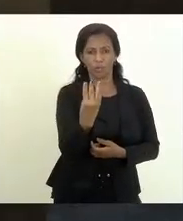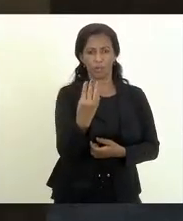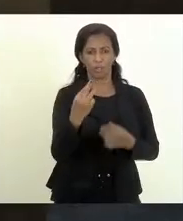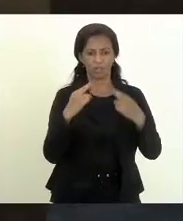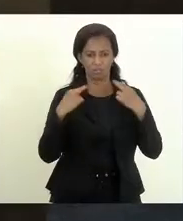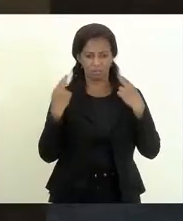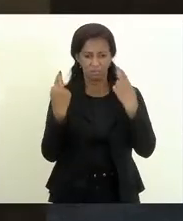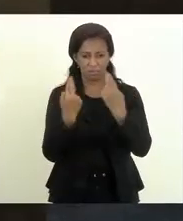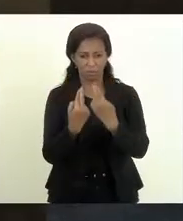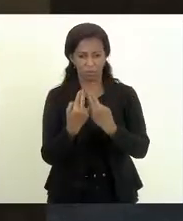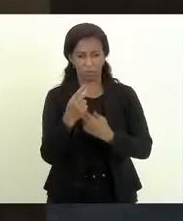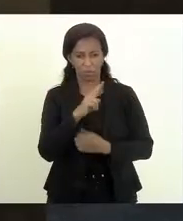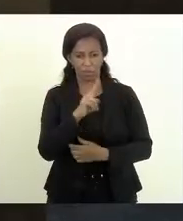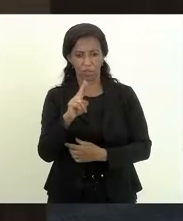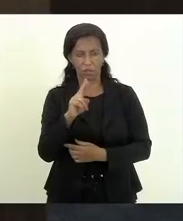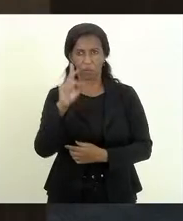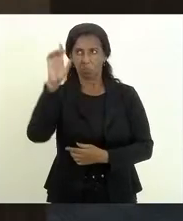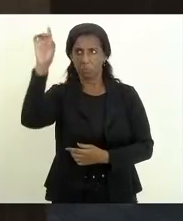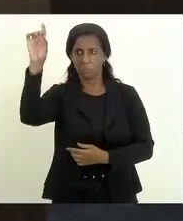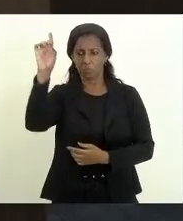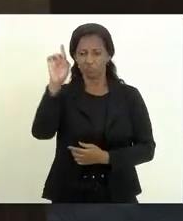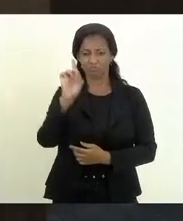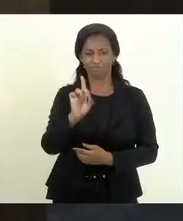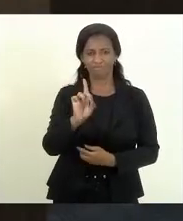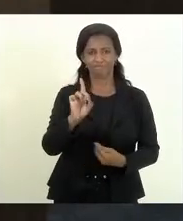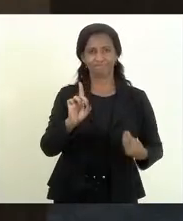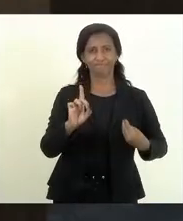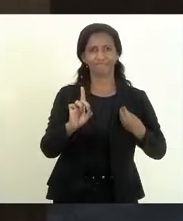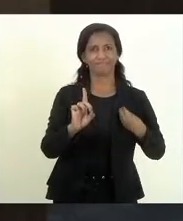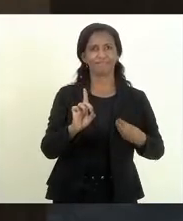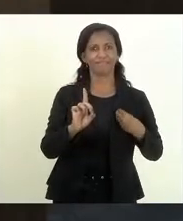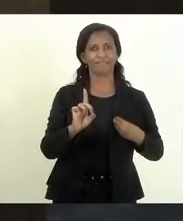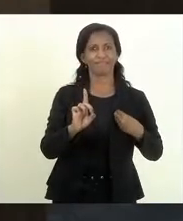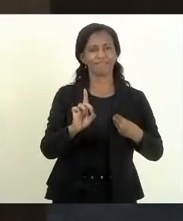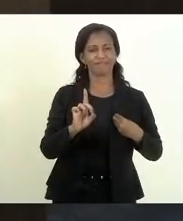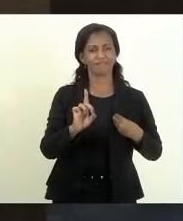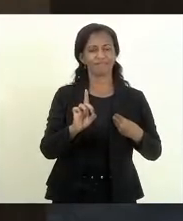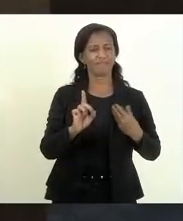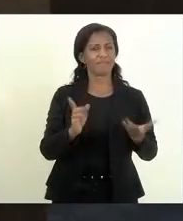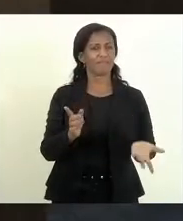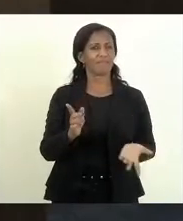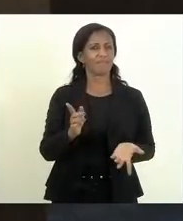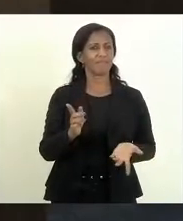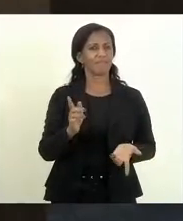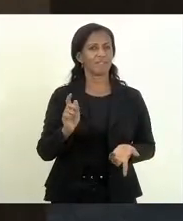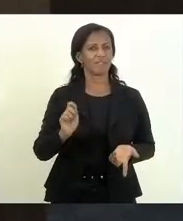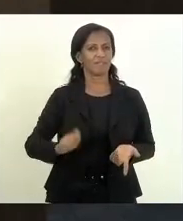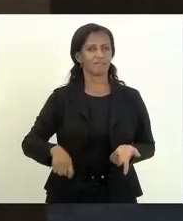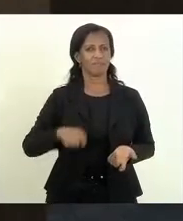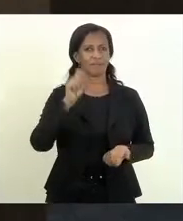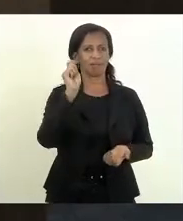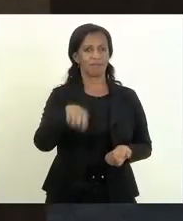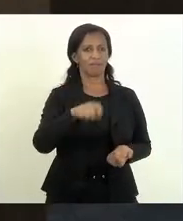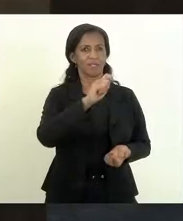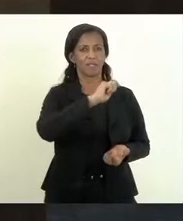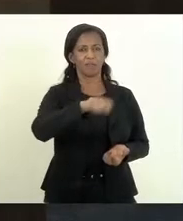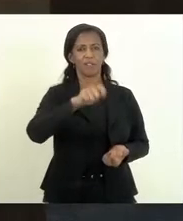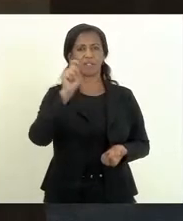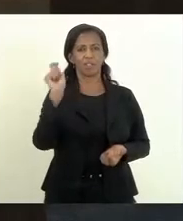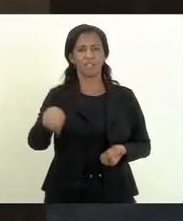Deus, ele está presente. E a rezadeira, quando recebe